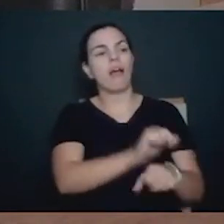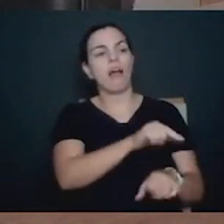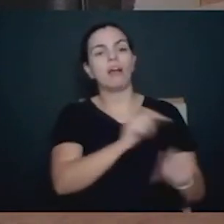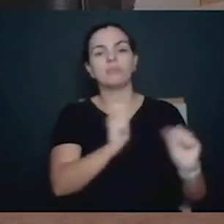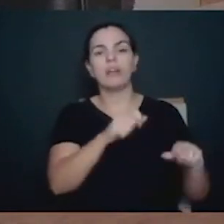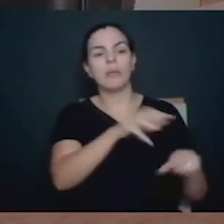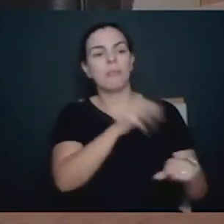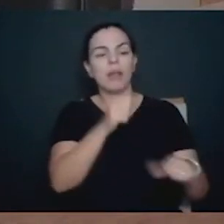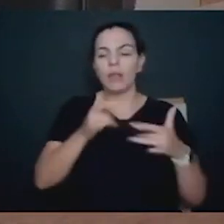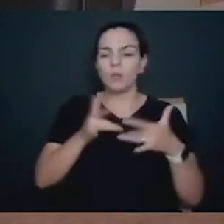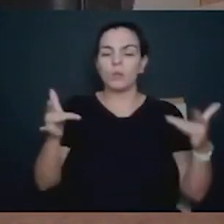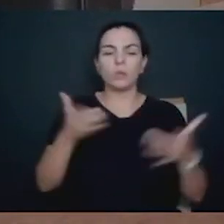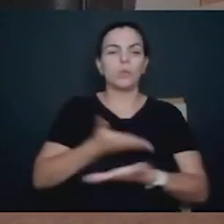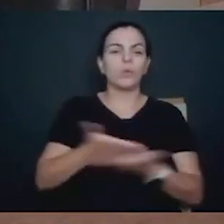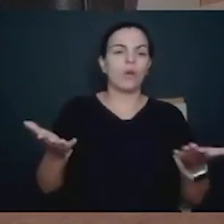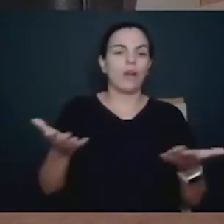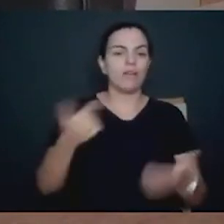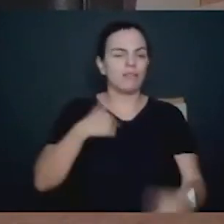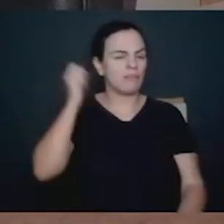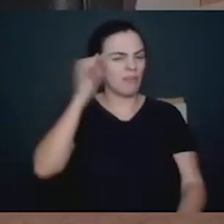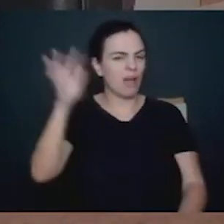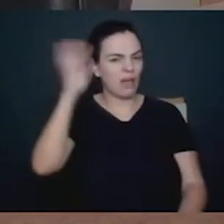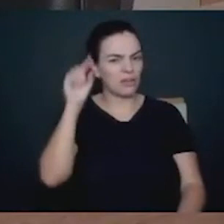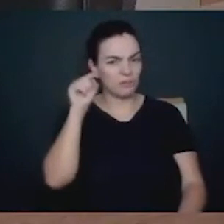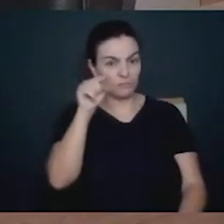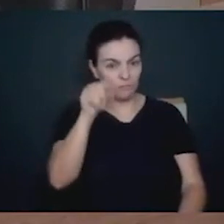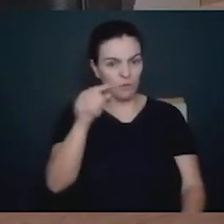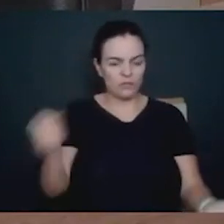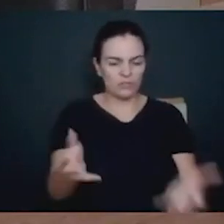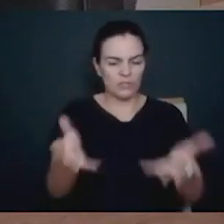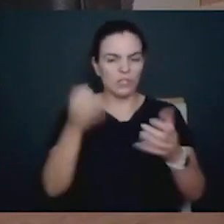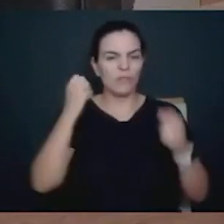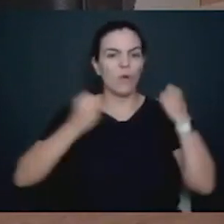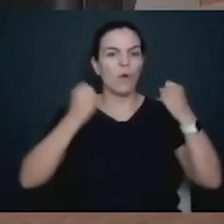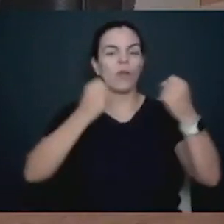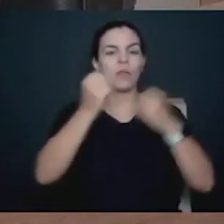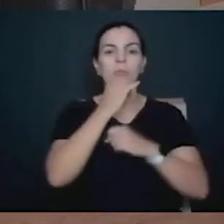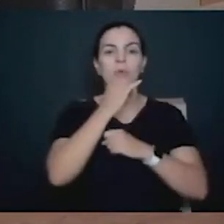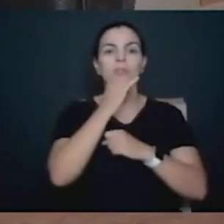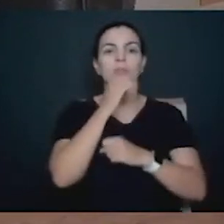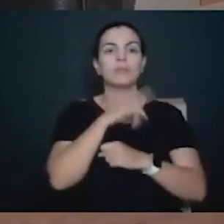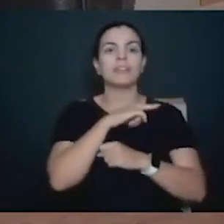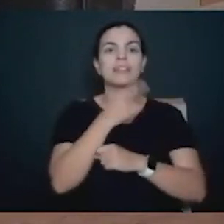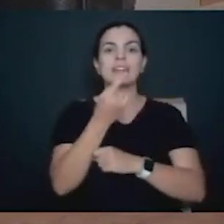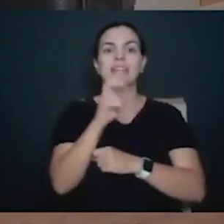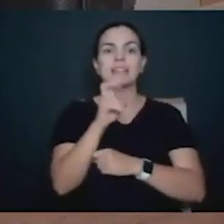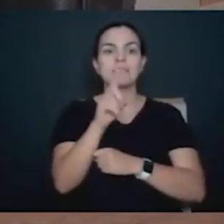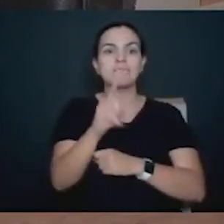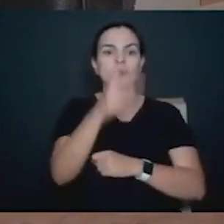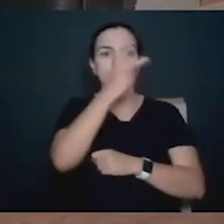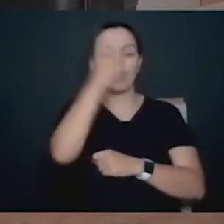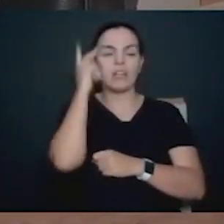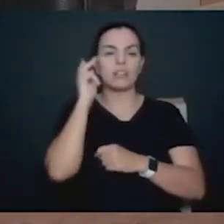fico imaginando o senhor como incentivador das corridas. Nós temos corridas em Curitiba aqui que chegam a ter 15 mil participantes, incentivando que uma pessoa que